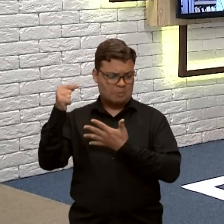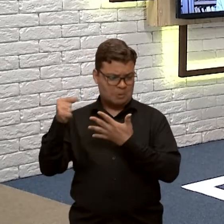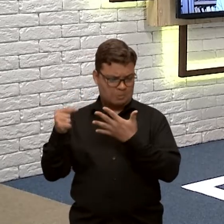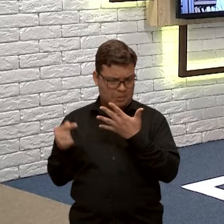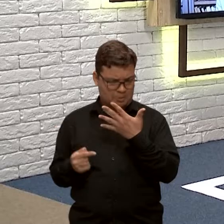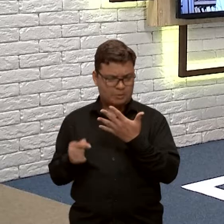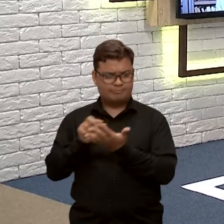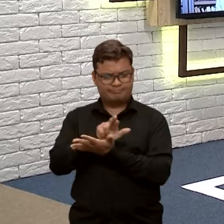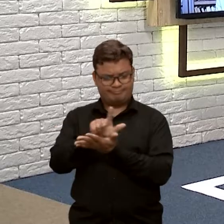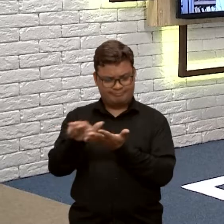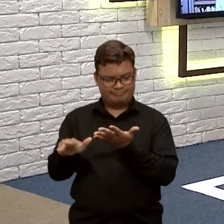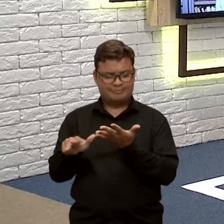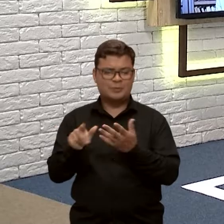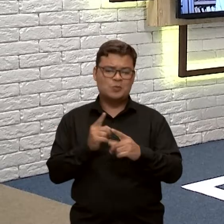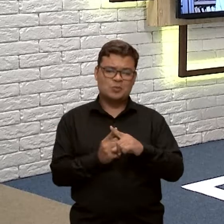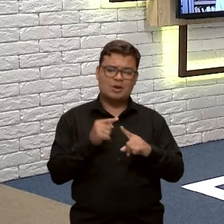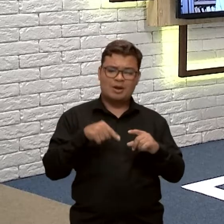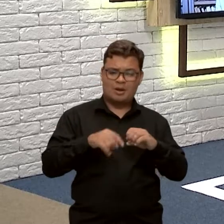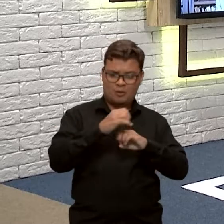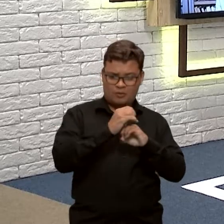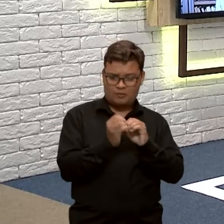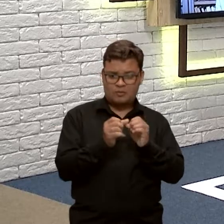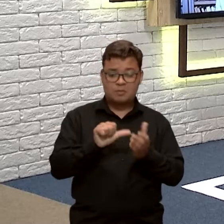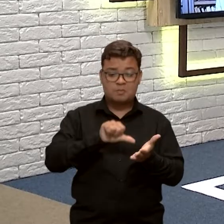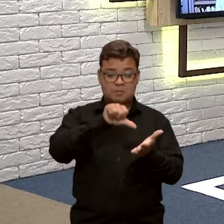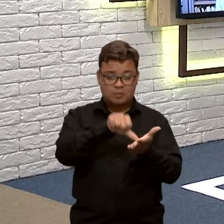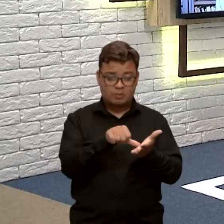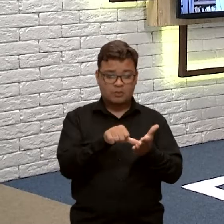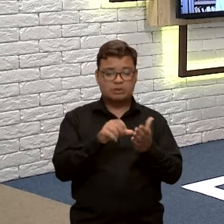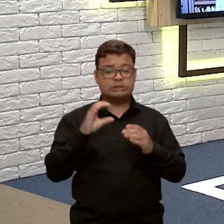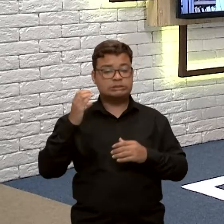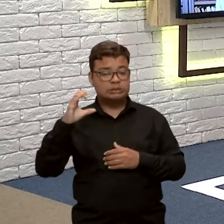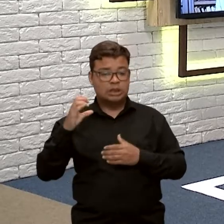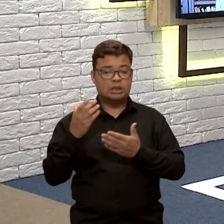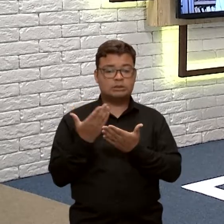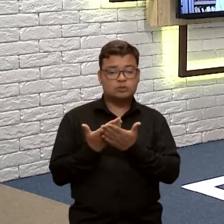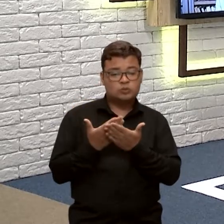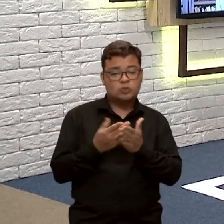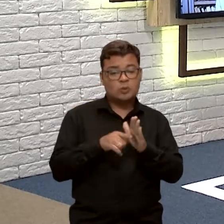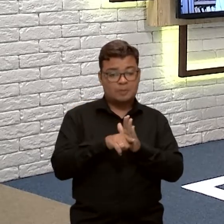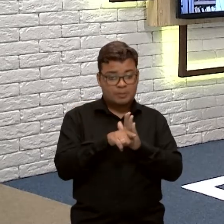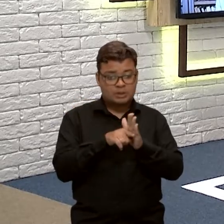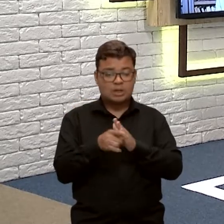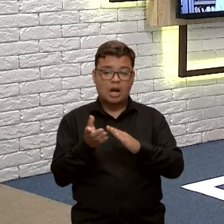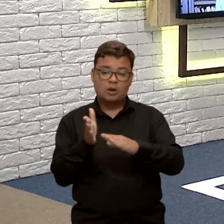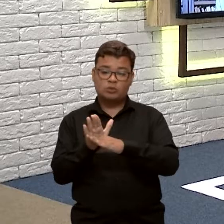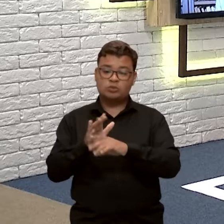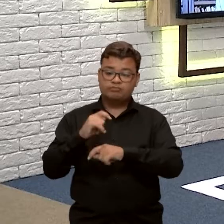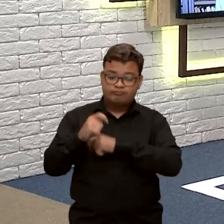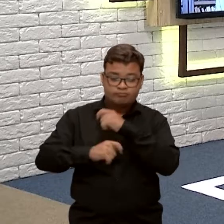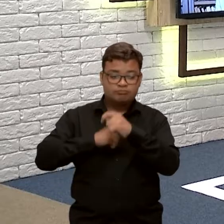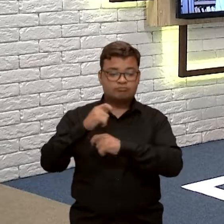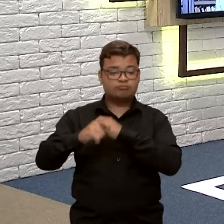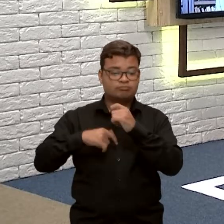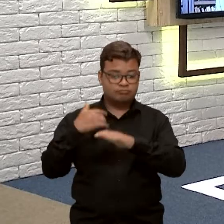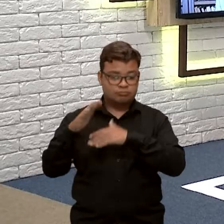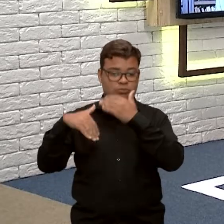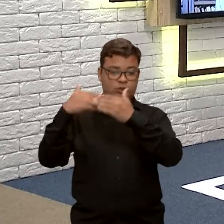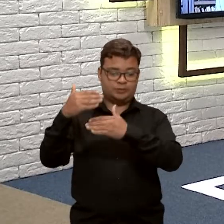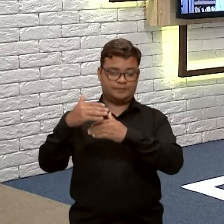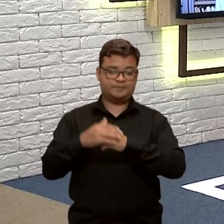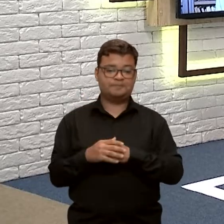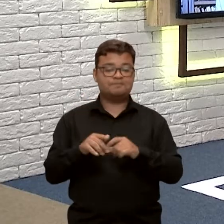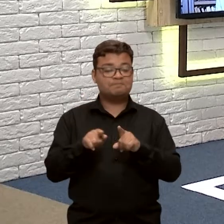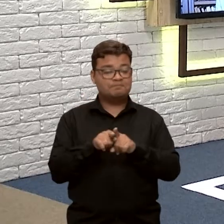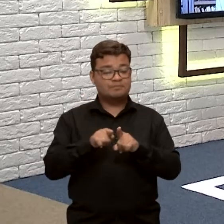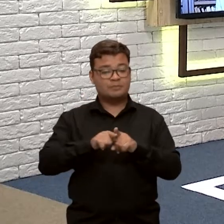de ciência, de pesquisa, de desenvolvimento social e econômico do nosso estado e até, como o senhor citou, da região, né, central